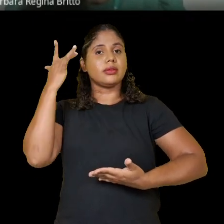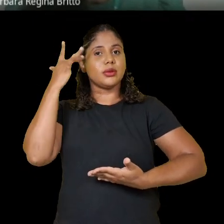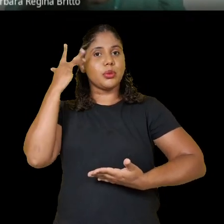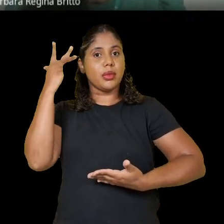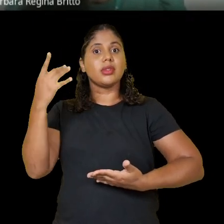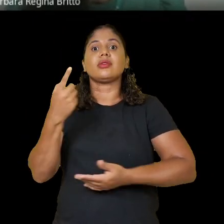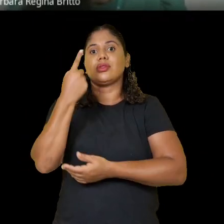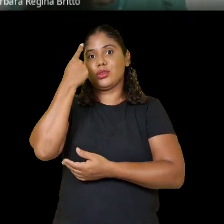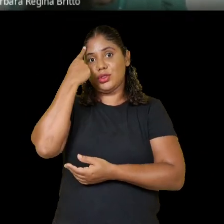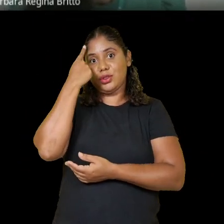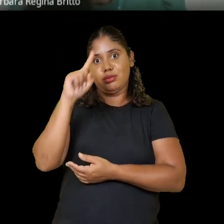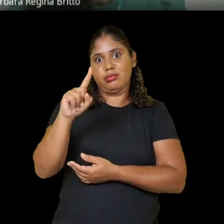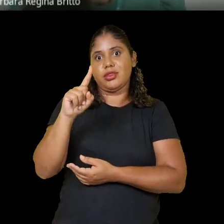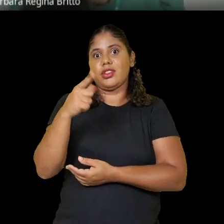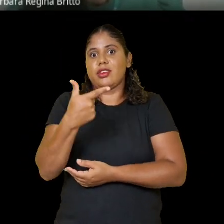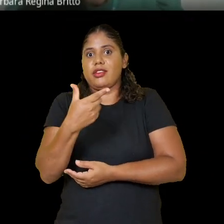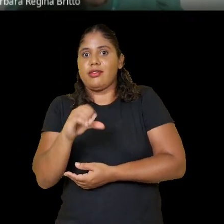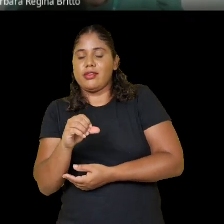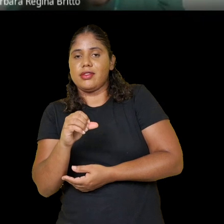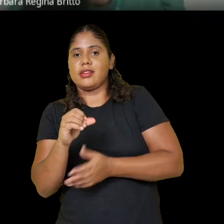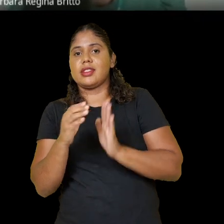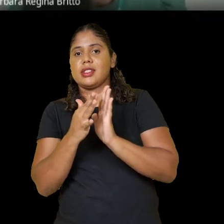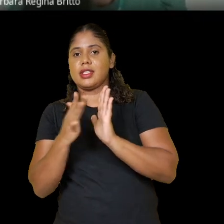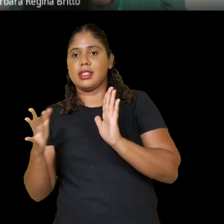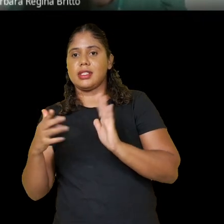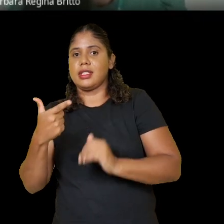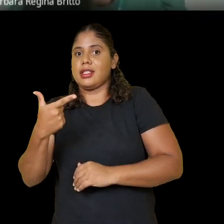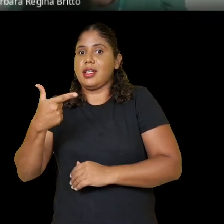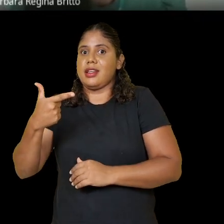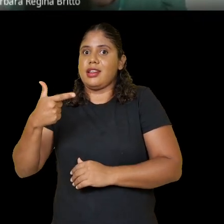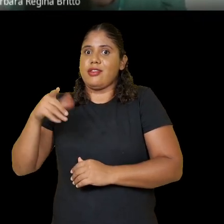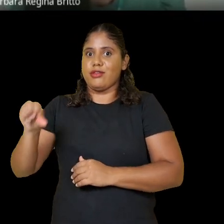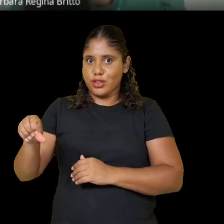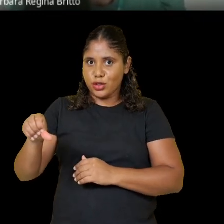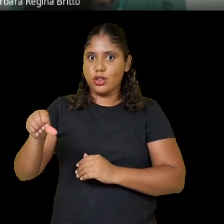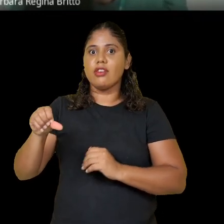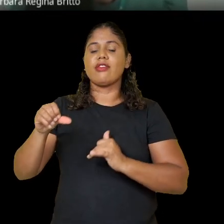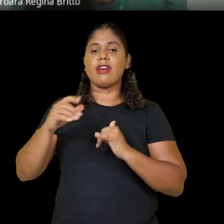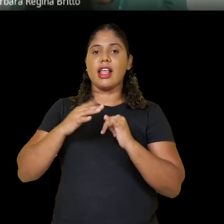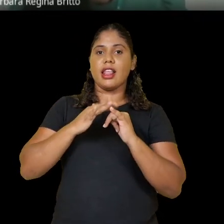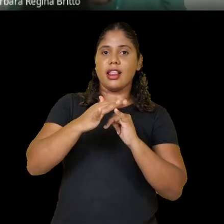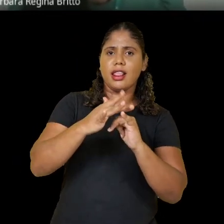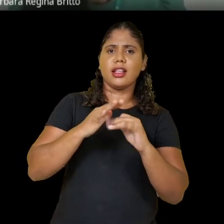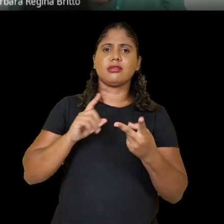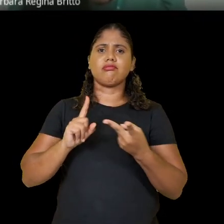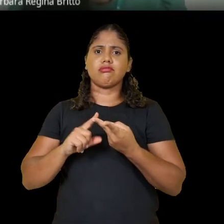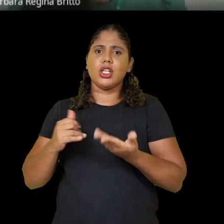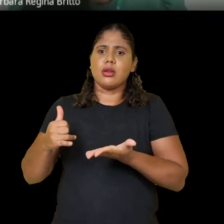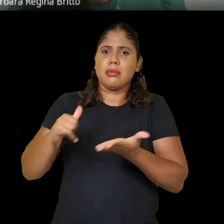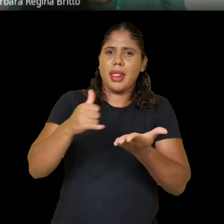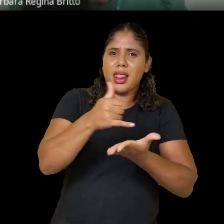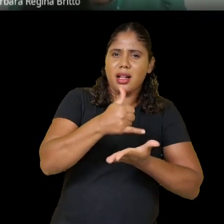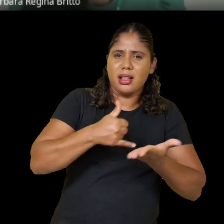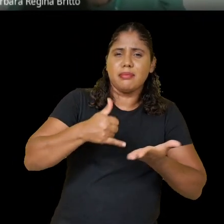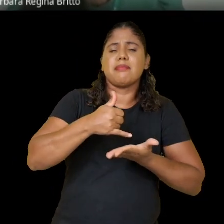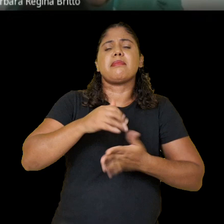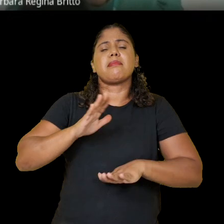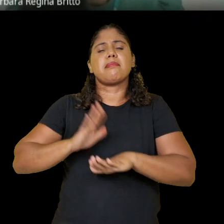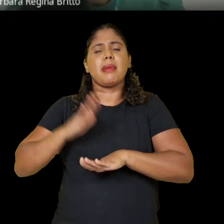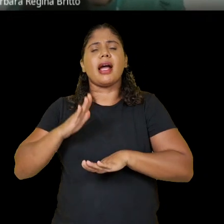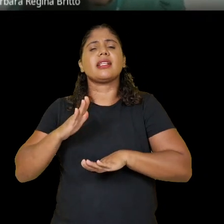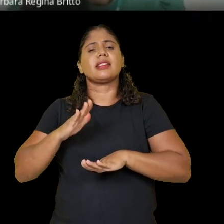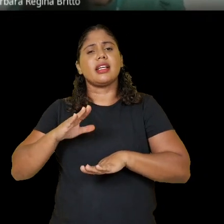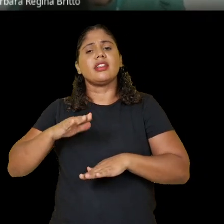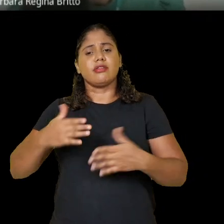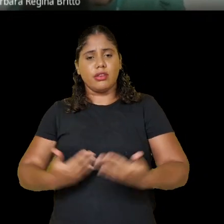é voltado mais para o ganho de peso mesmo. A gente vai ver que o nível de caloria, de gordura, ele é bem alto, né? Bem